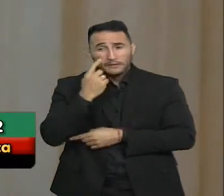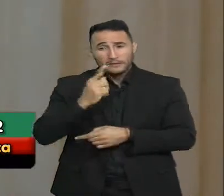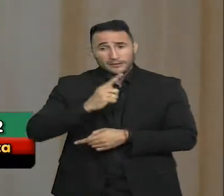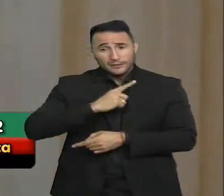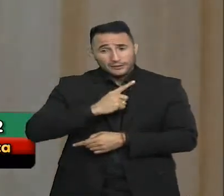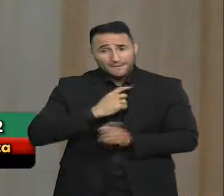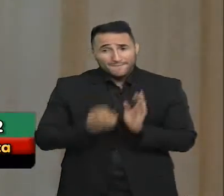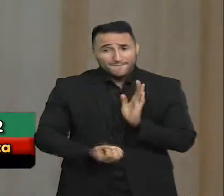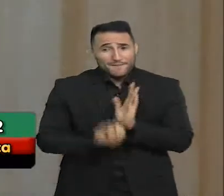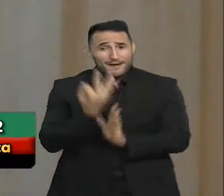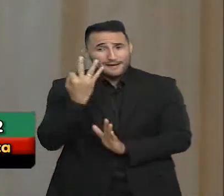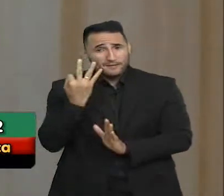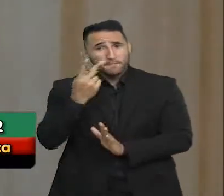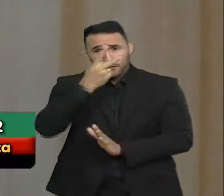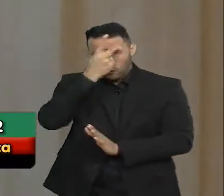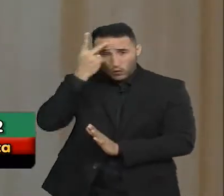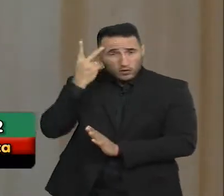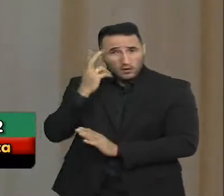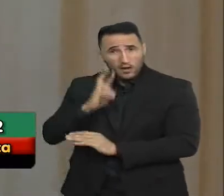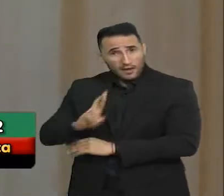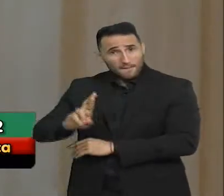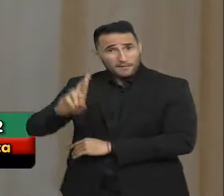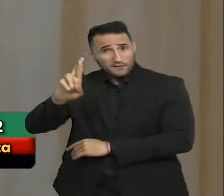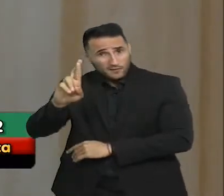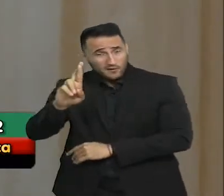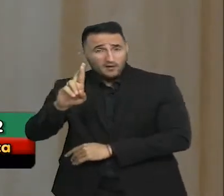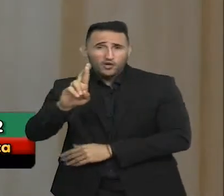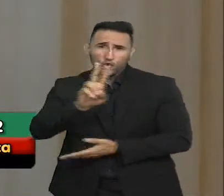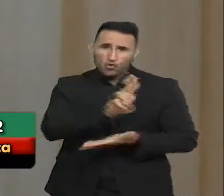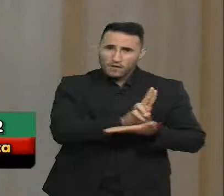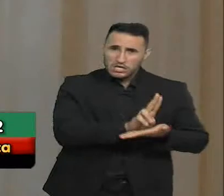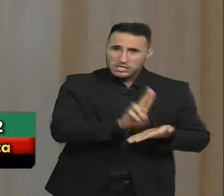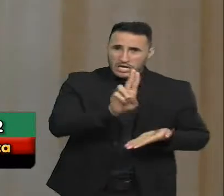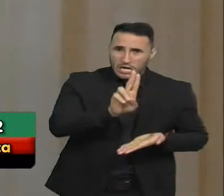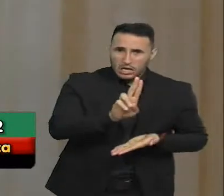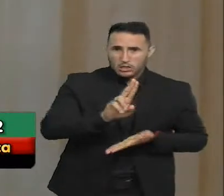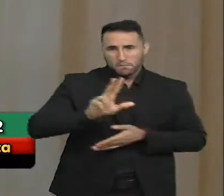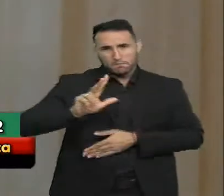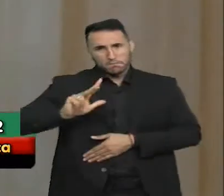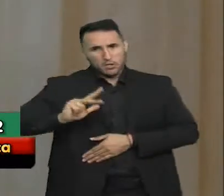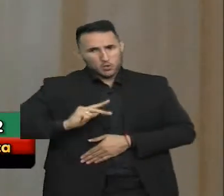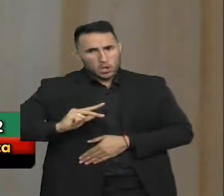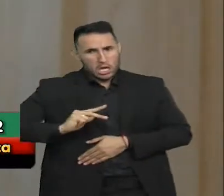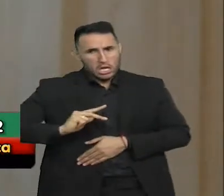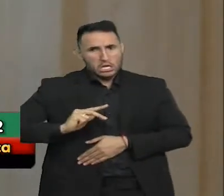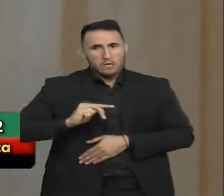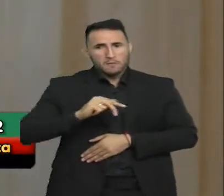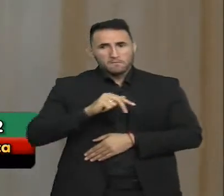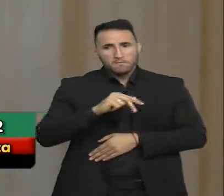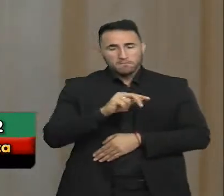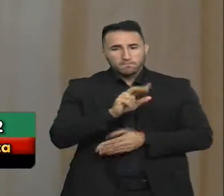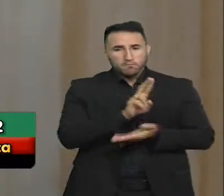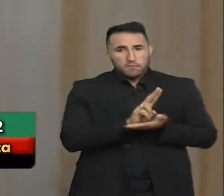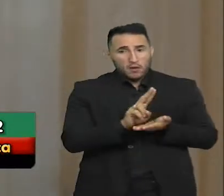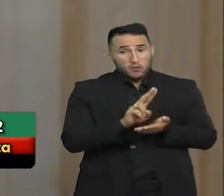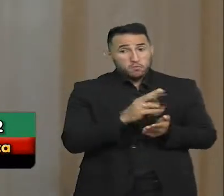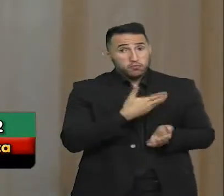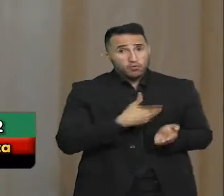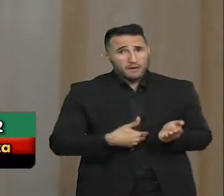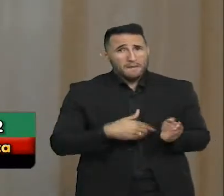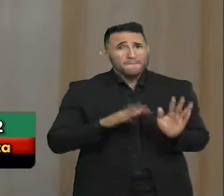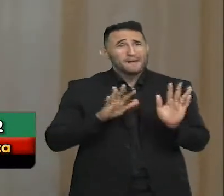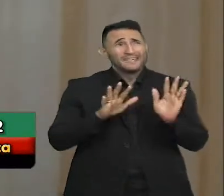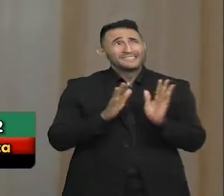várias representações, 6 universidades, 3 públicas, as 3 públicas e 3 privadas, mas isso me